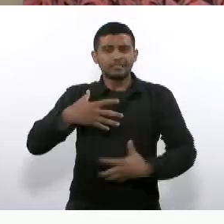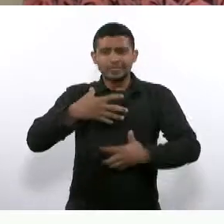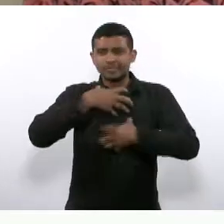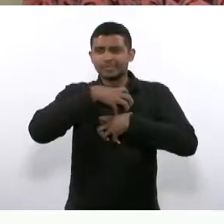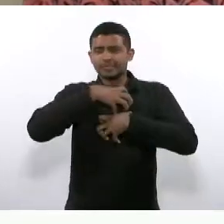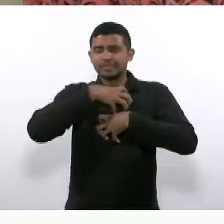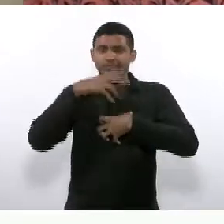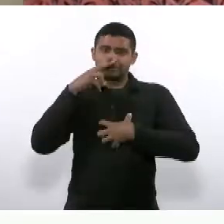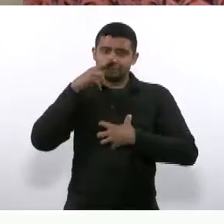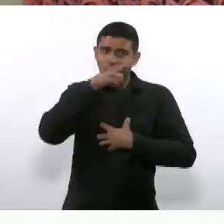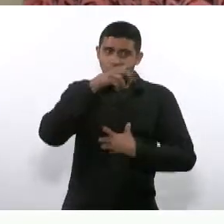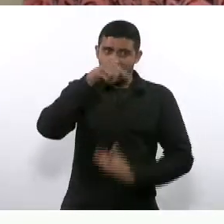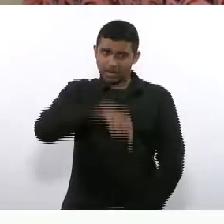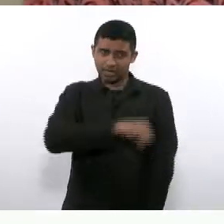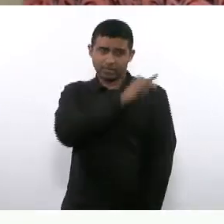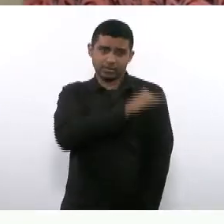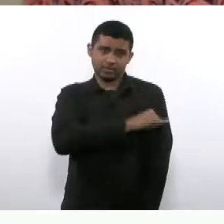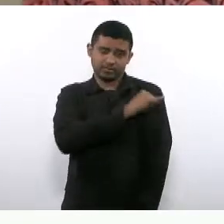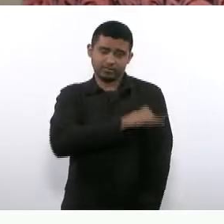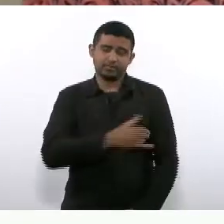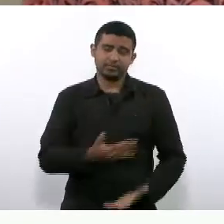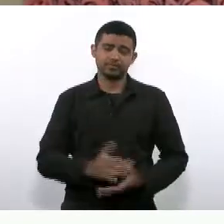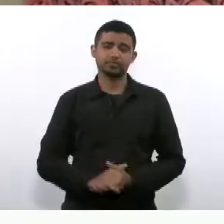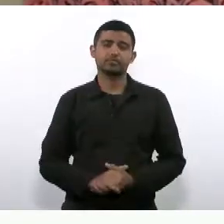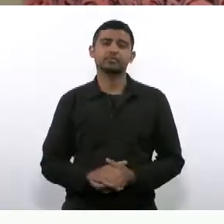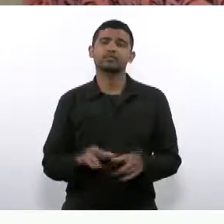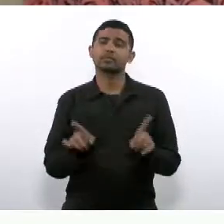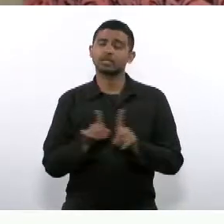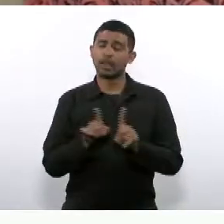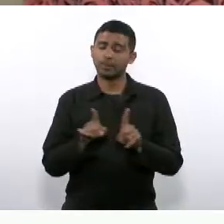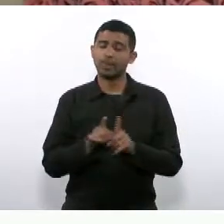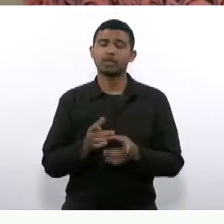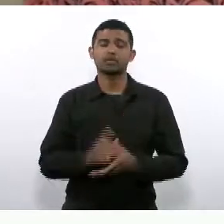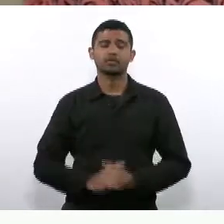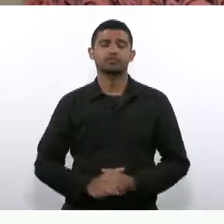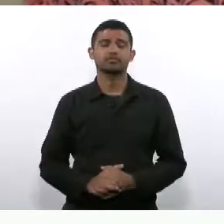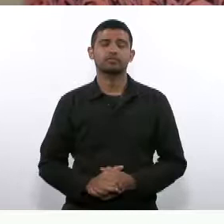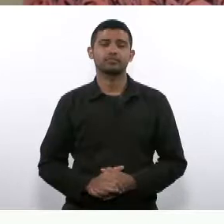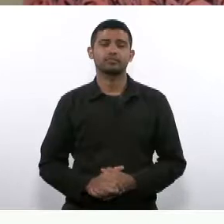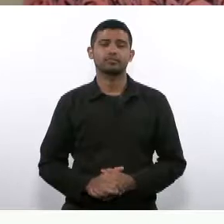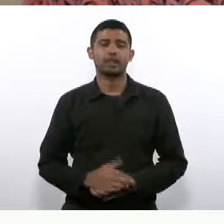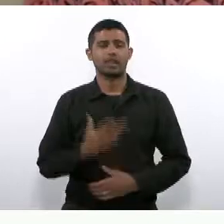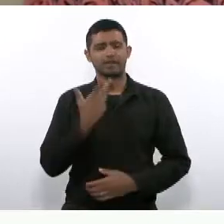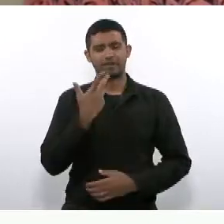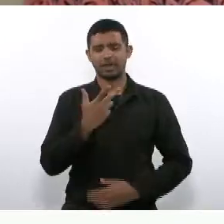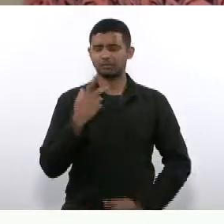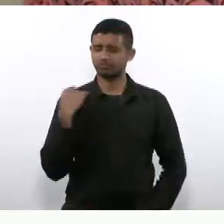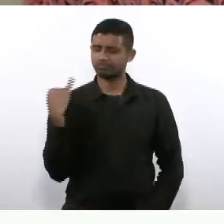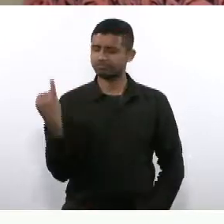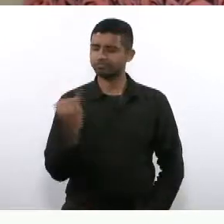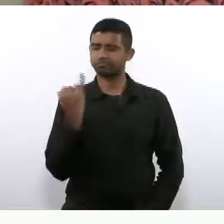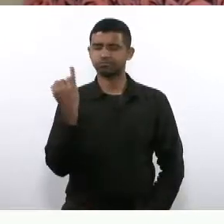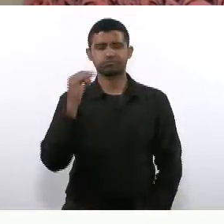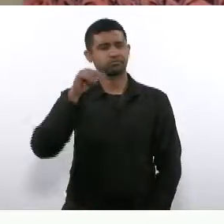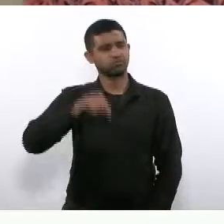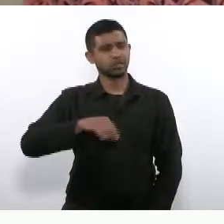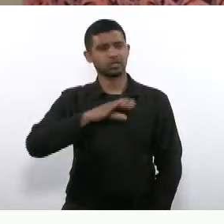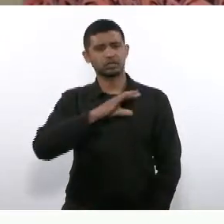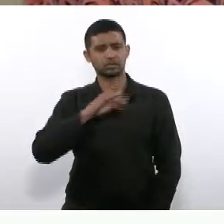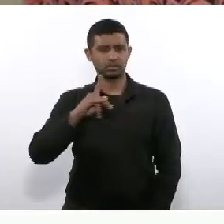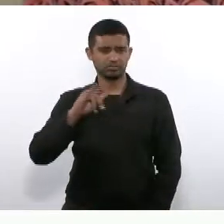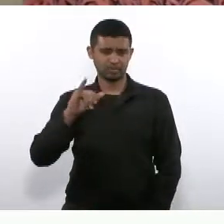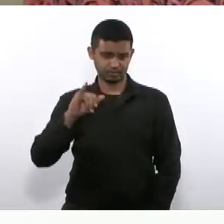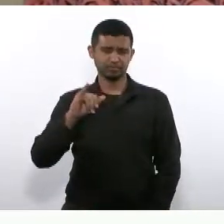hoje, concretamente no estado do Rio de Janeiro. Trazer também o quanto que foi importante esta CPI para algo que a